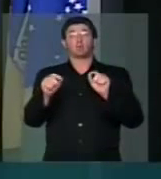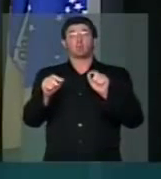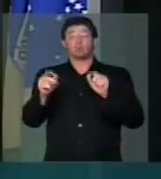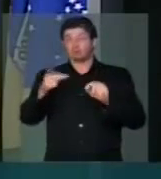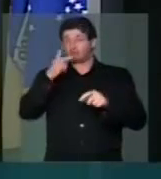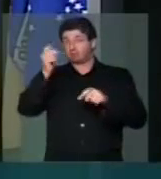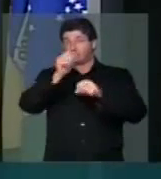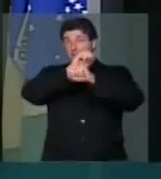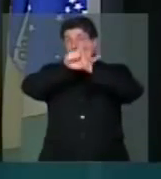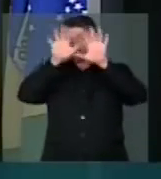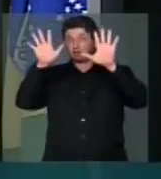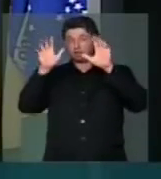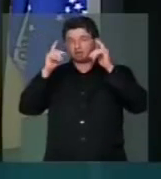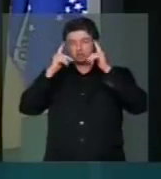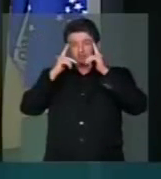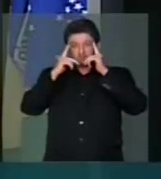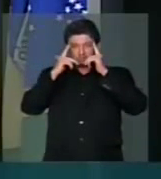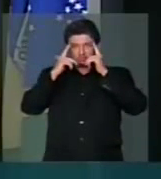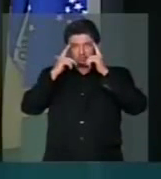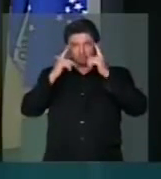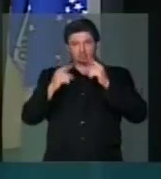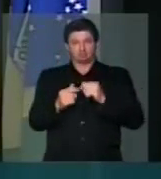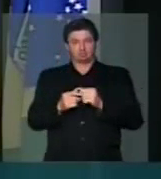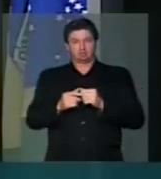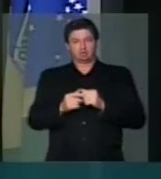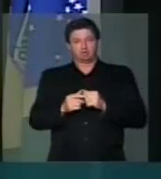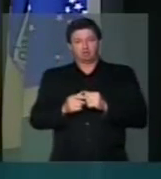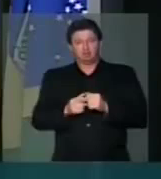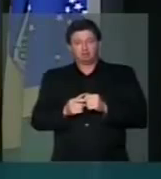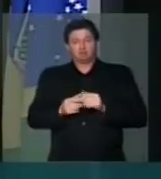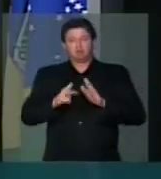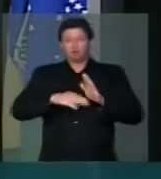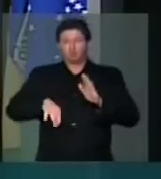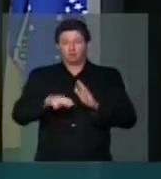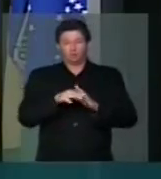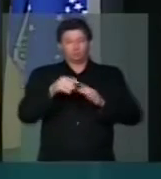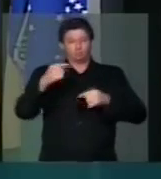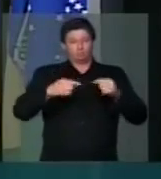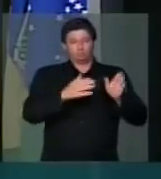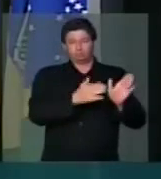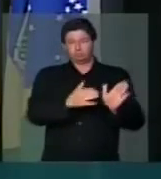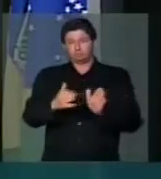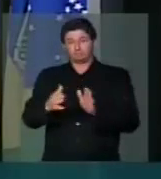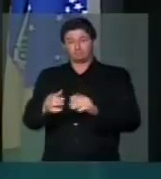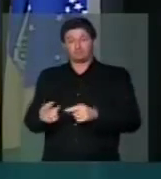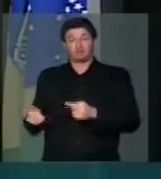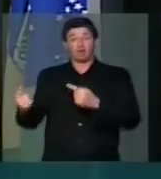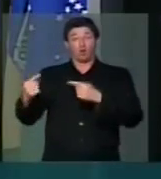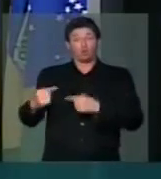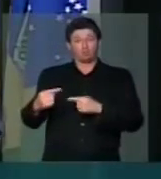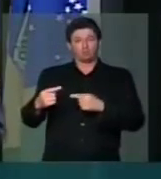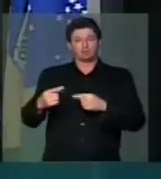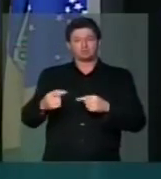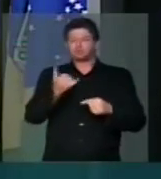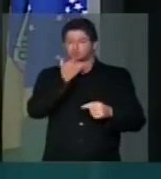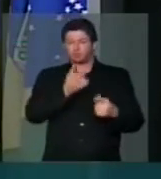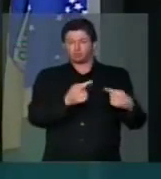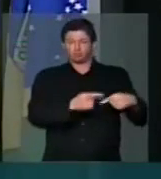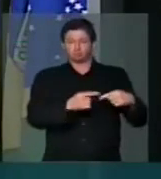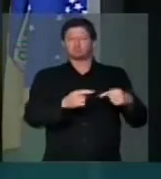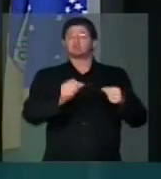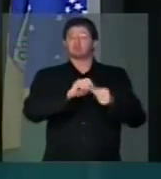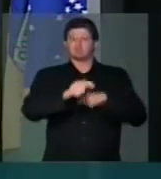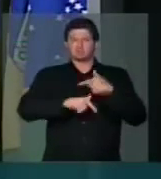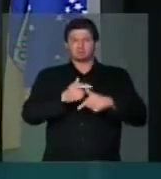deixar muito claro ao longo de toda essa discussão é que a oposição tem feito o seu papel, tem